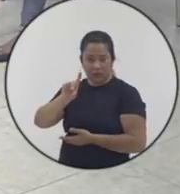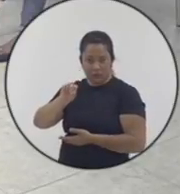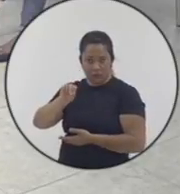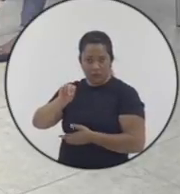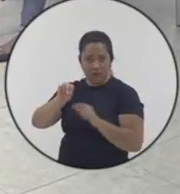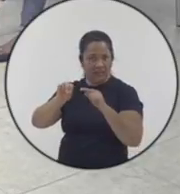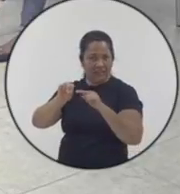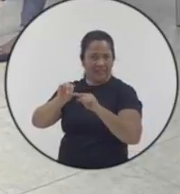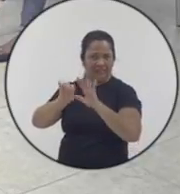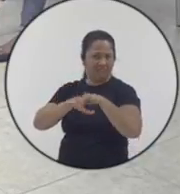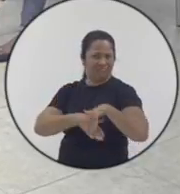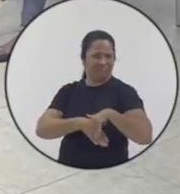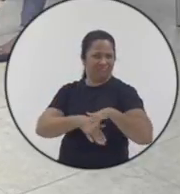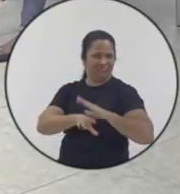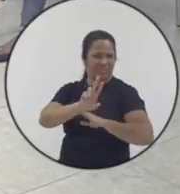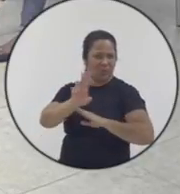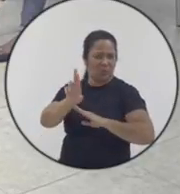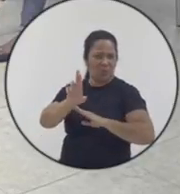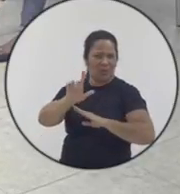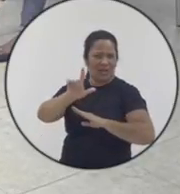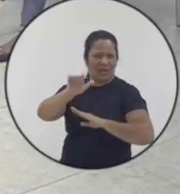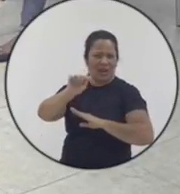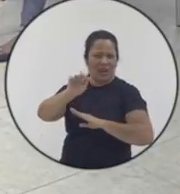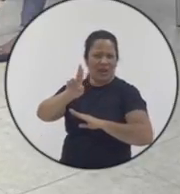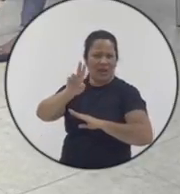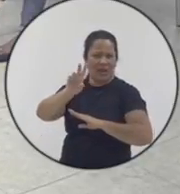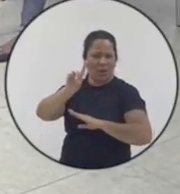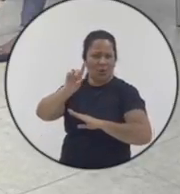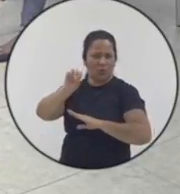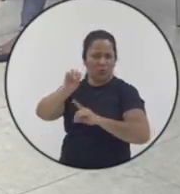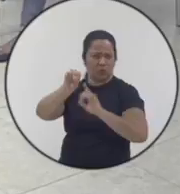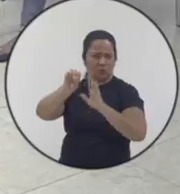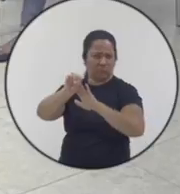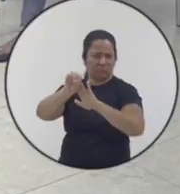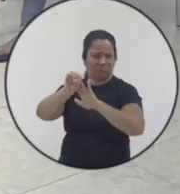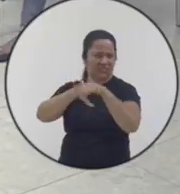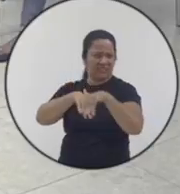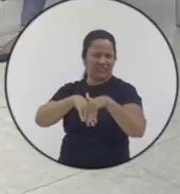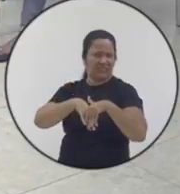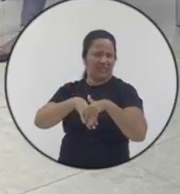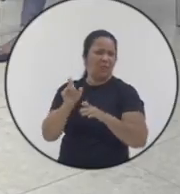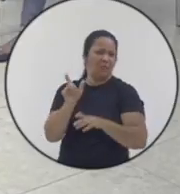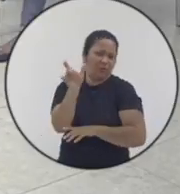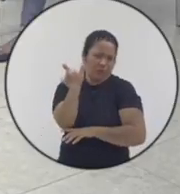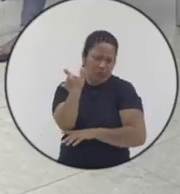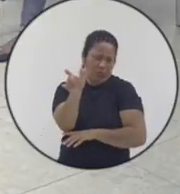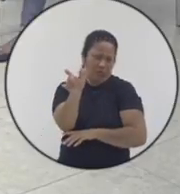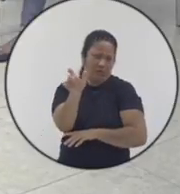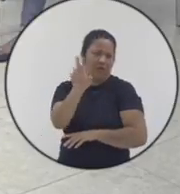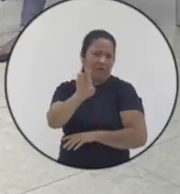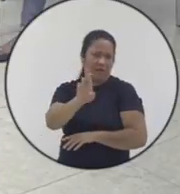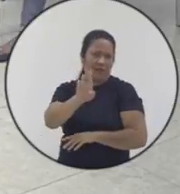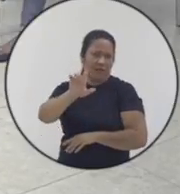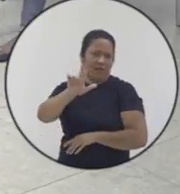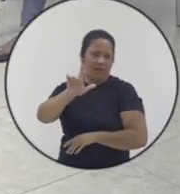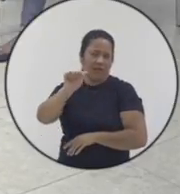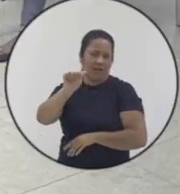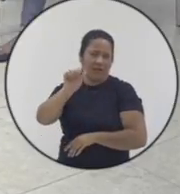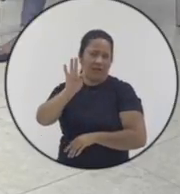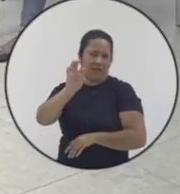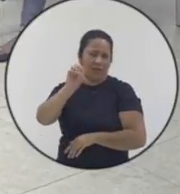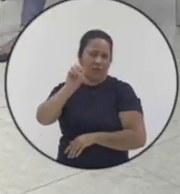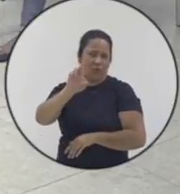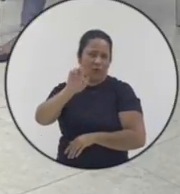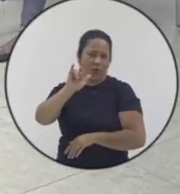colocar laudo, o nome oficial do documento é laudo ou relatório. Para mim, faz diferença chamar por um outro nome, que eu acho que a